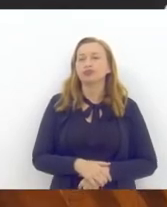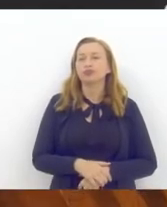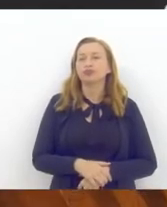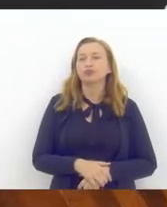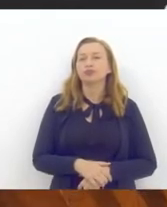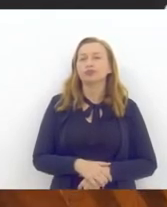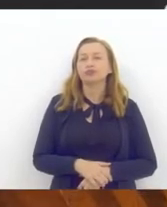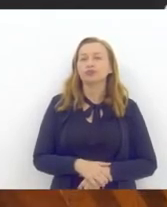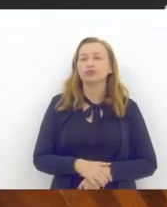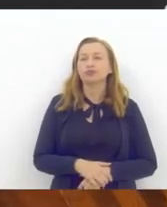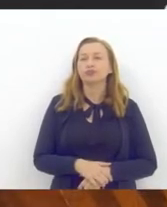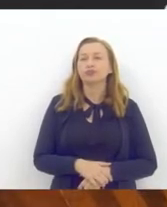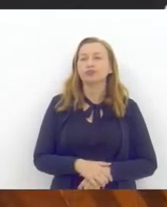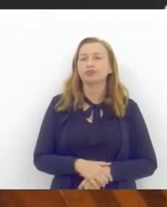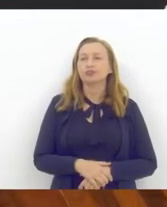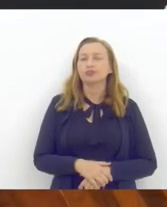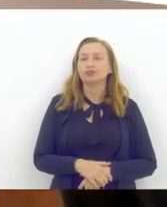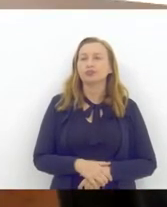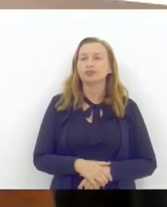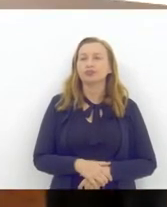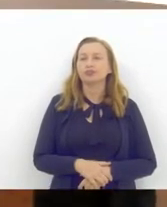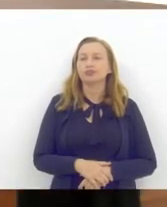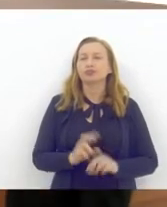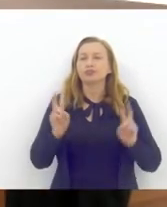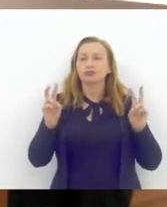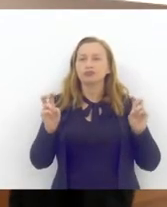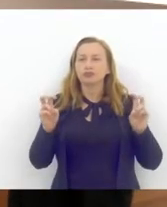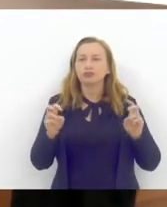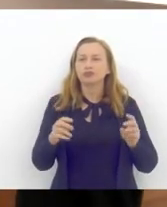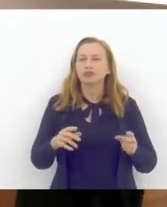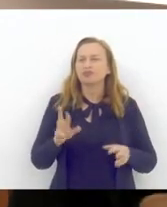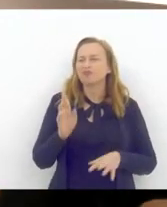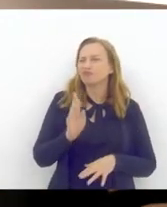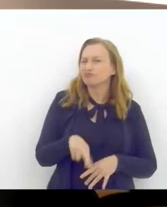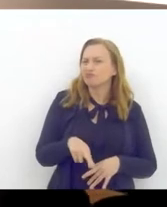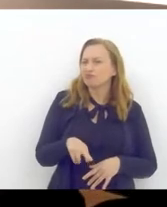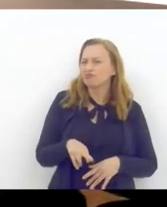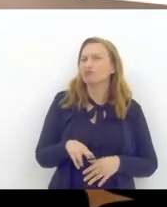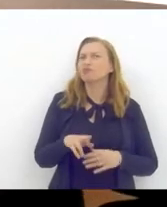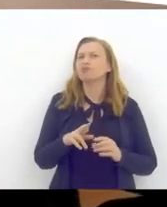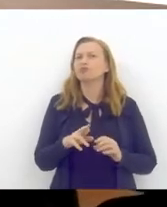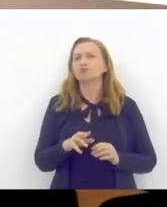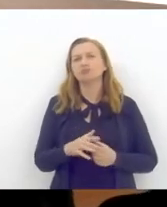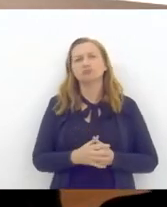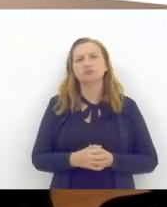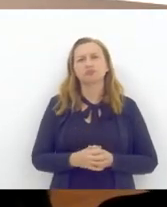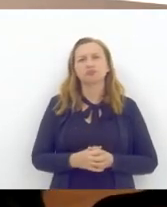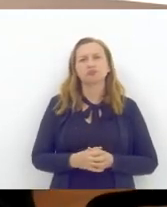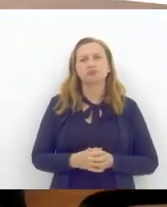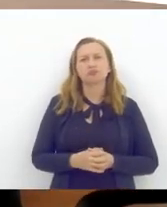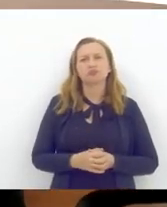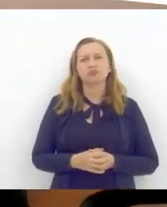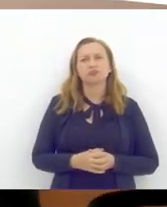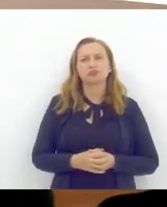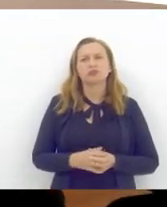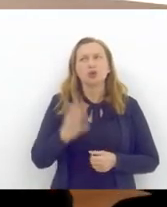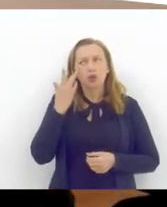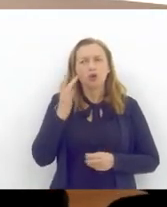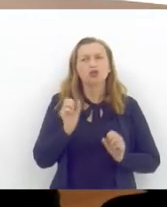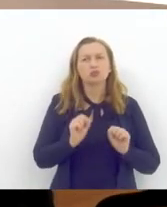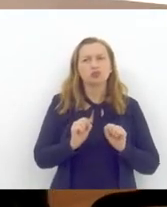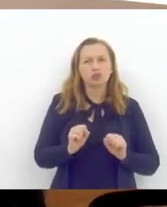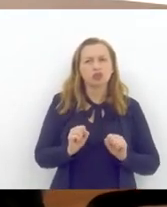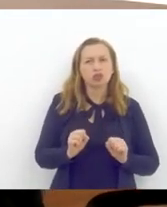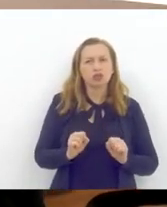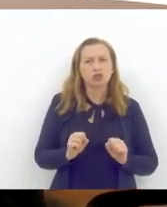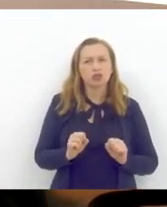fiscal. E as questões de reprovação, talvez eu acho que podiam ser excluídas e